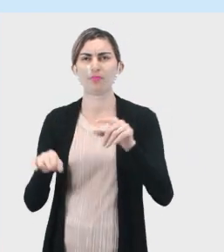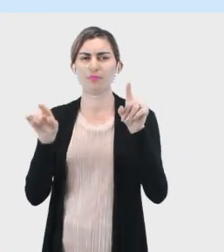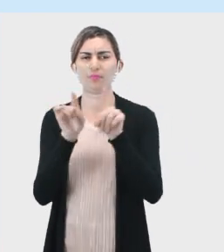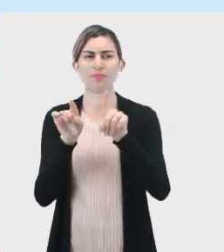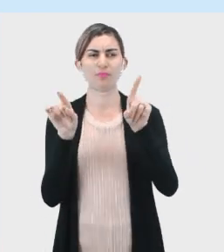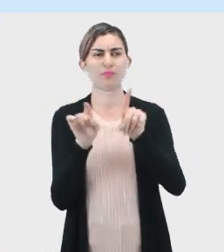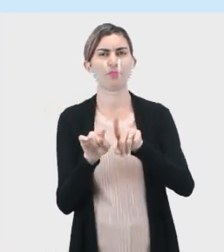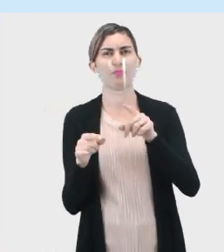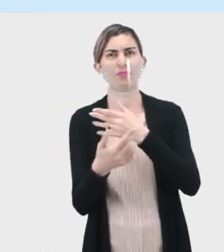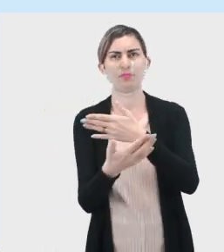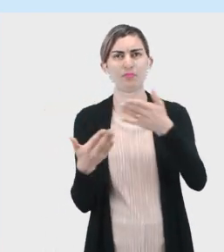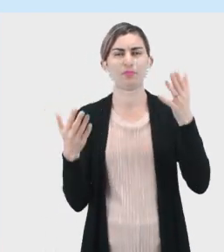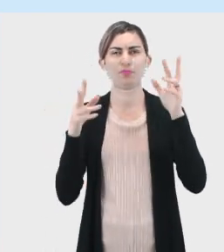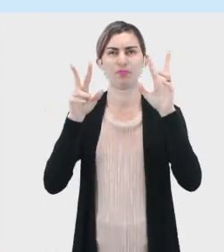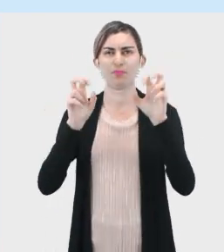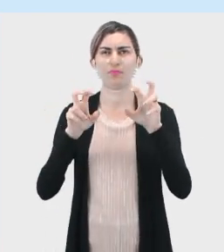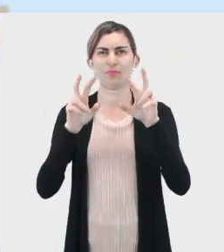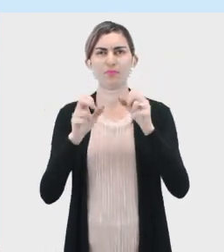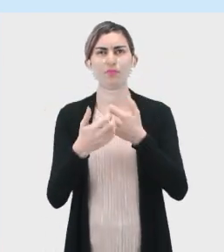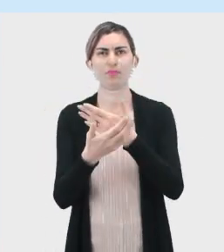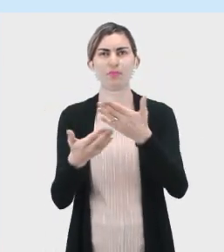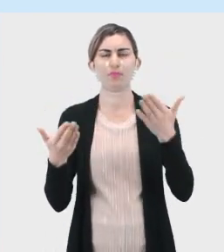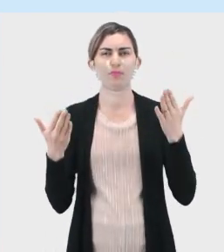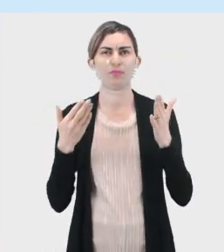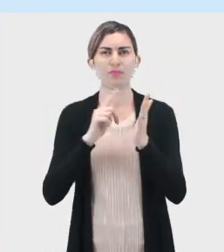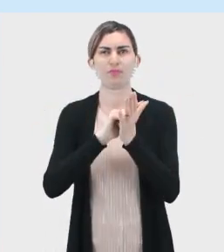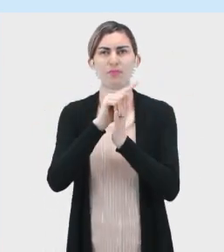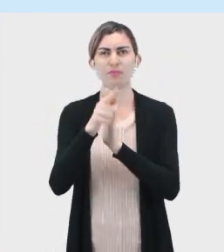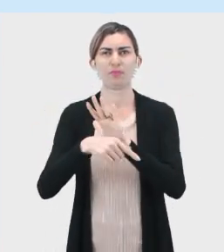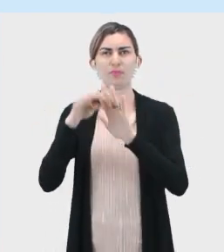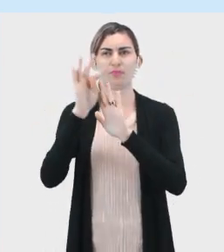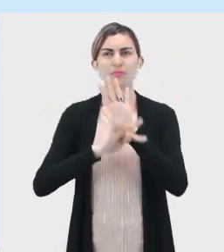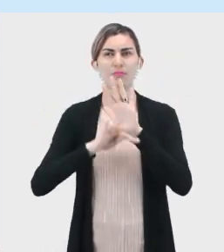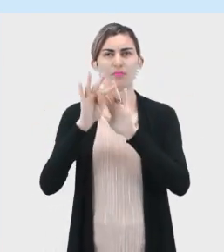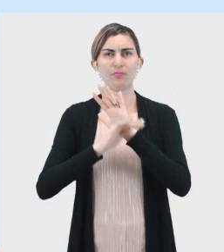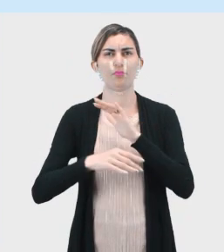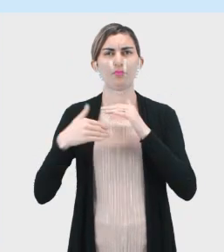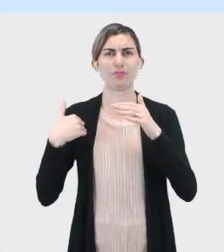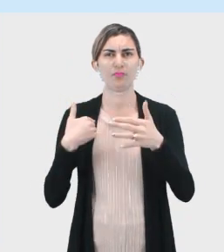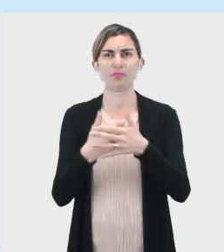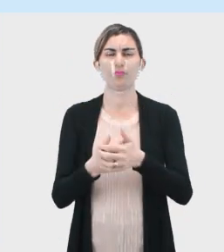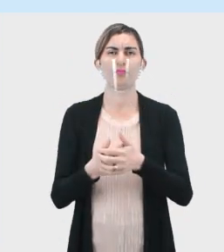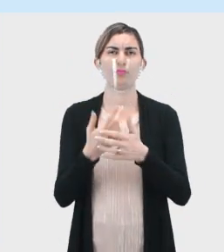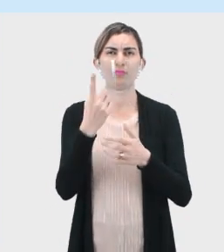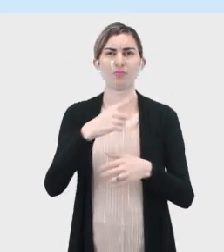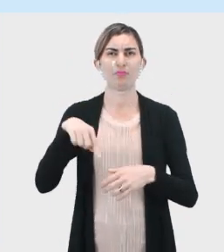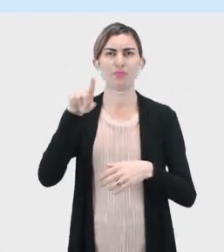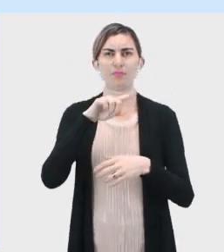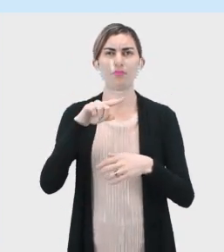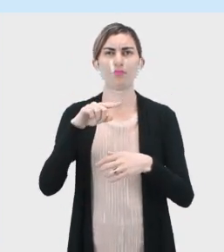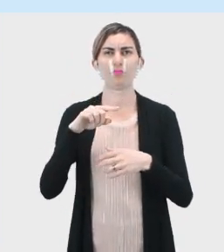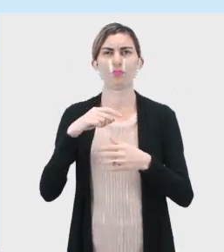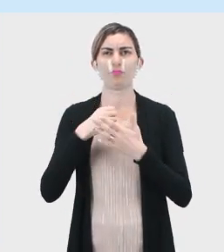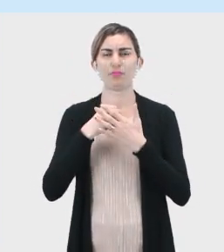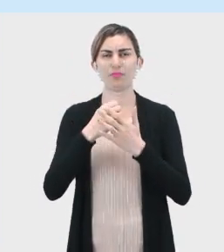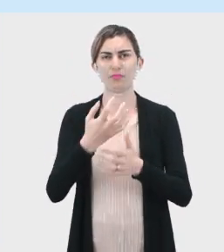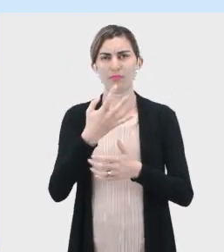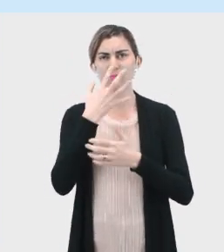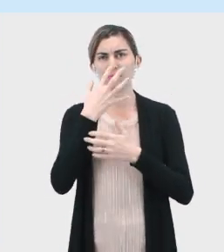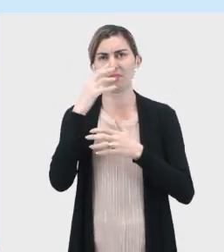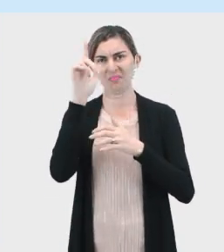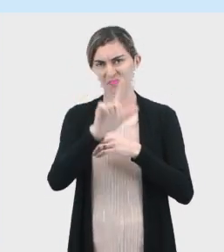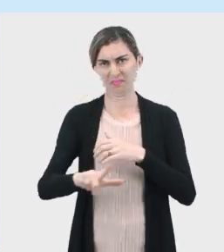também sobre esse gênero textual que rende para a gente uma grande